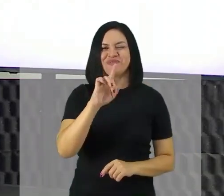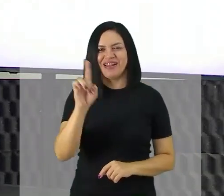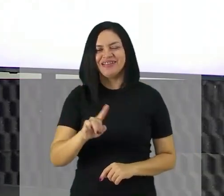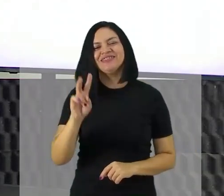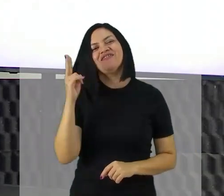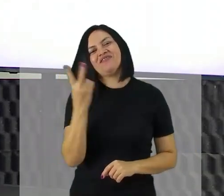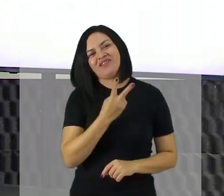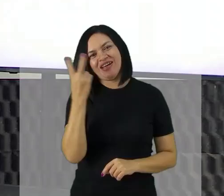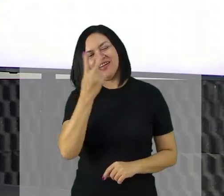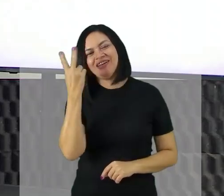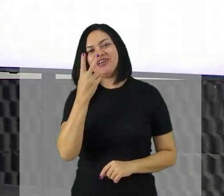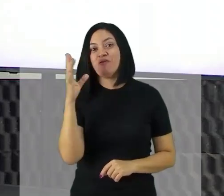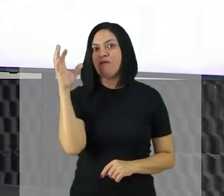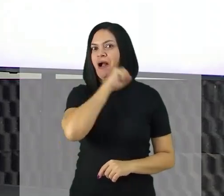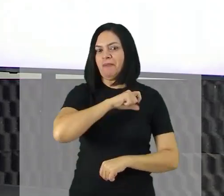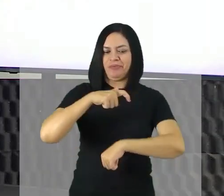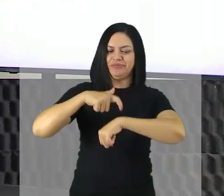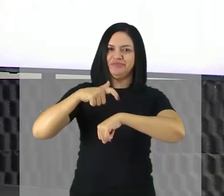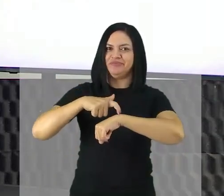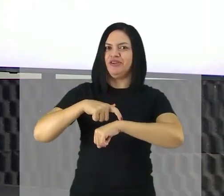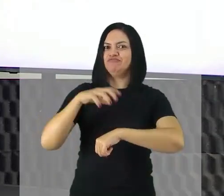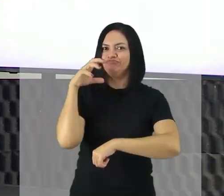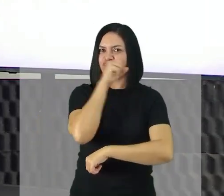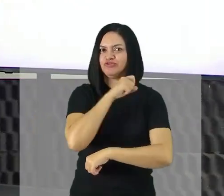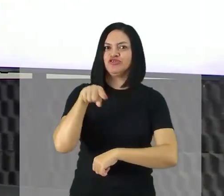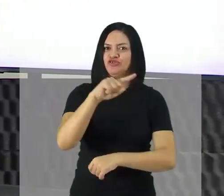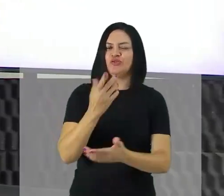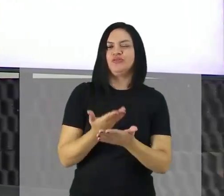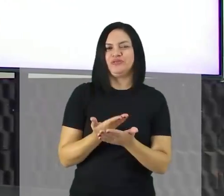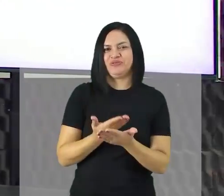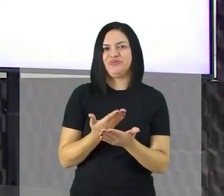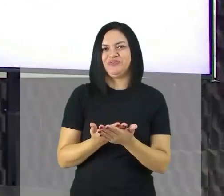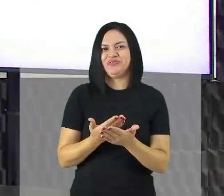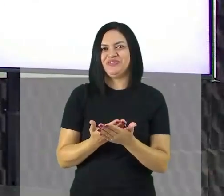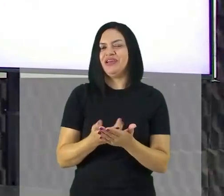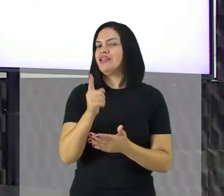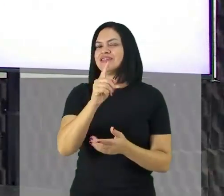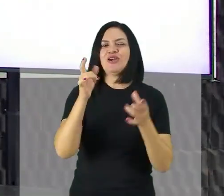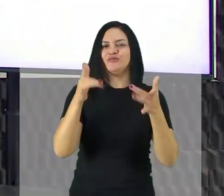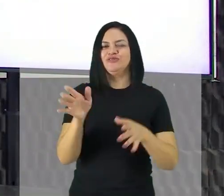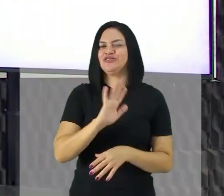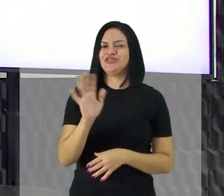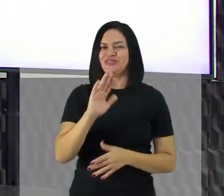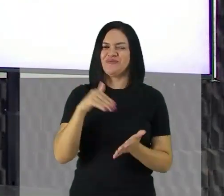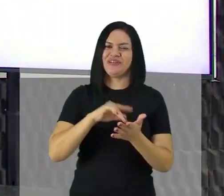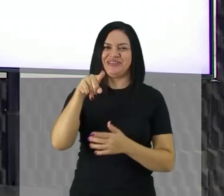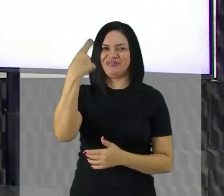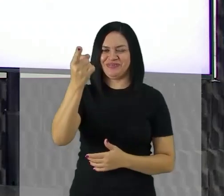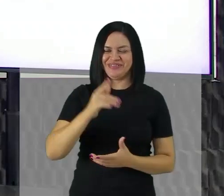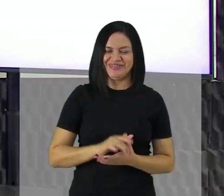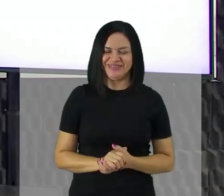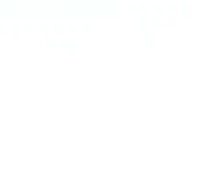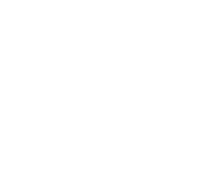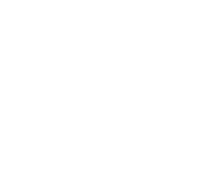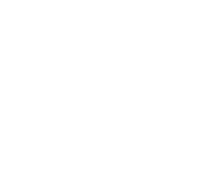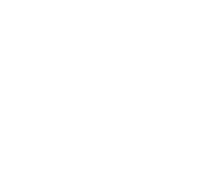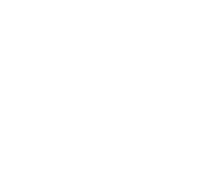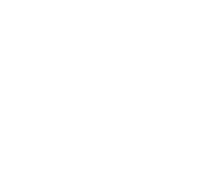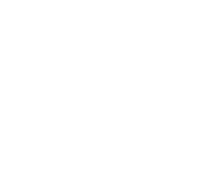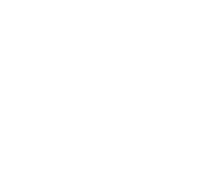Valeu, galera. Olha como passa rápido. Rapidão, a gente estuda. Vamos lá, não desistam. Tchau, tchau. Até a próxima aula.